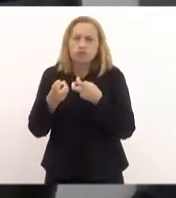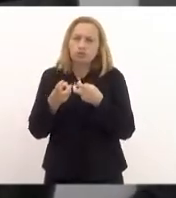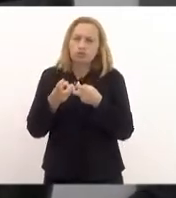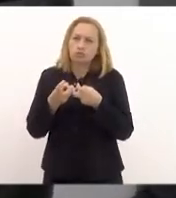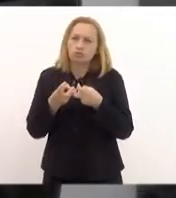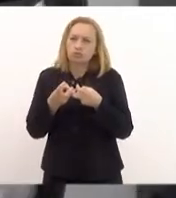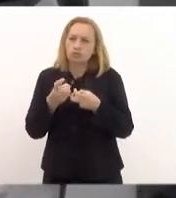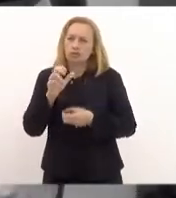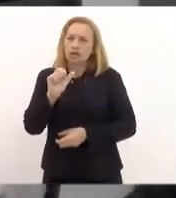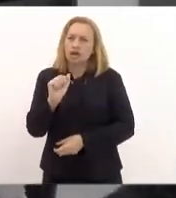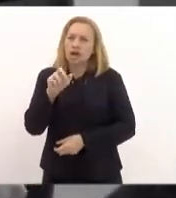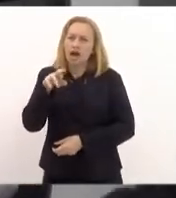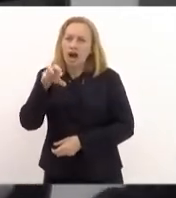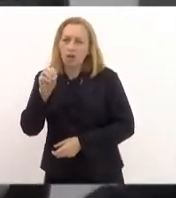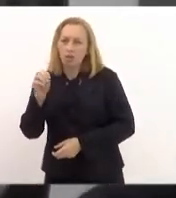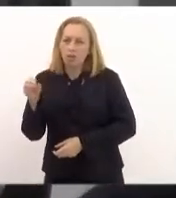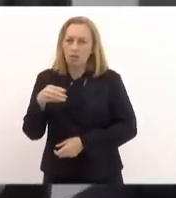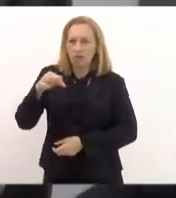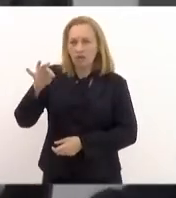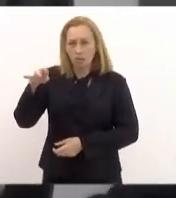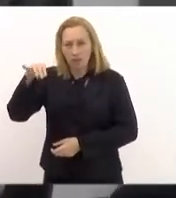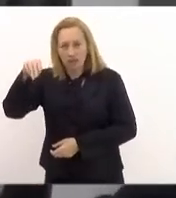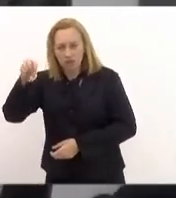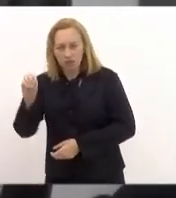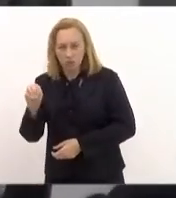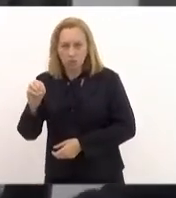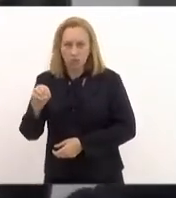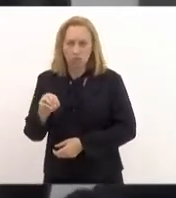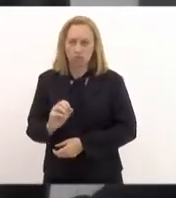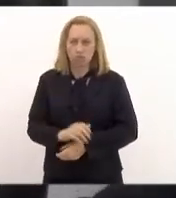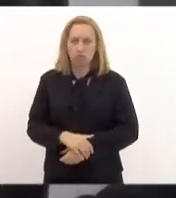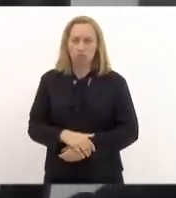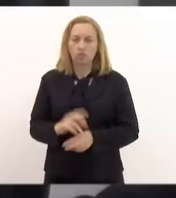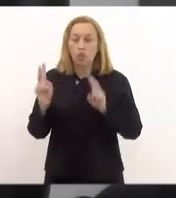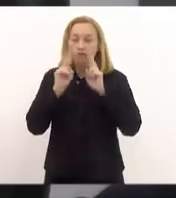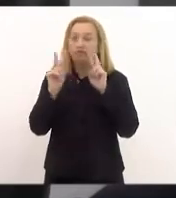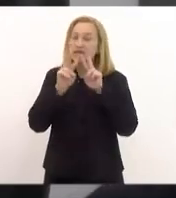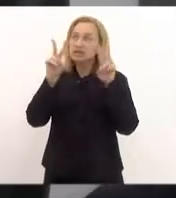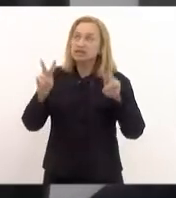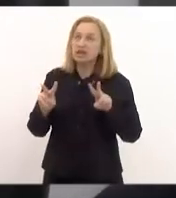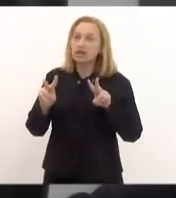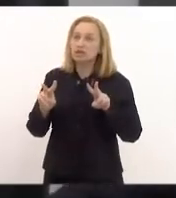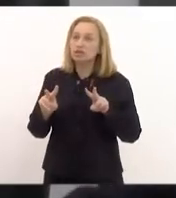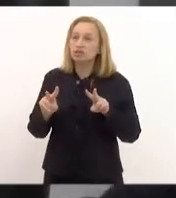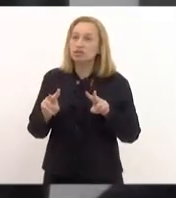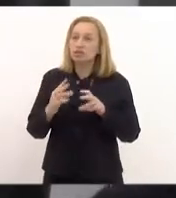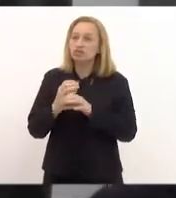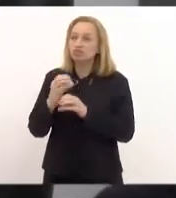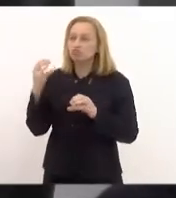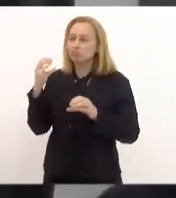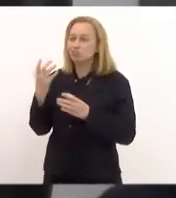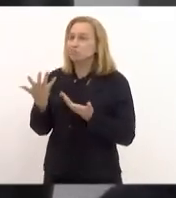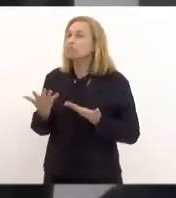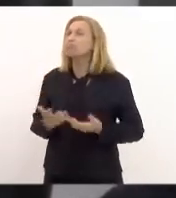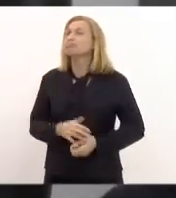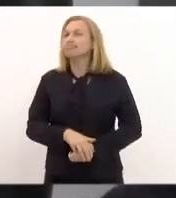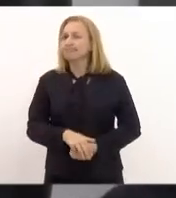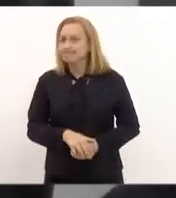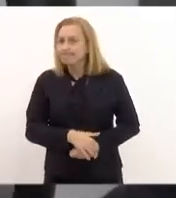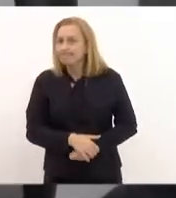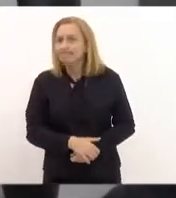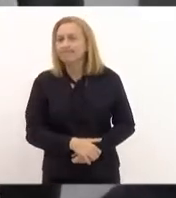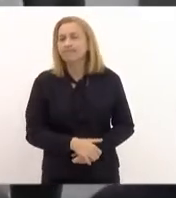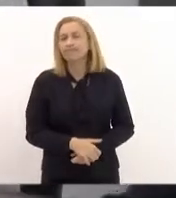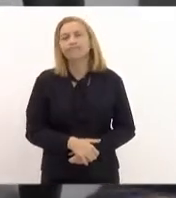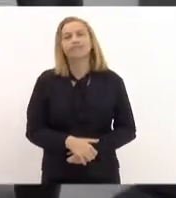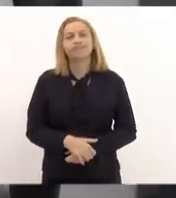esse arco metropolitano sob o ponto de vista da engenharia. Né?